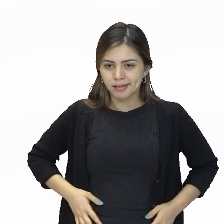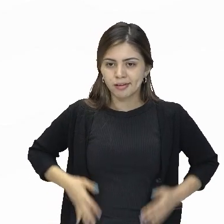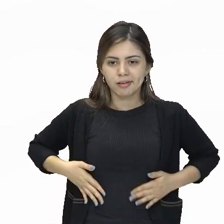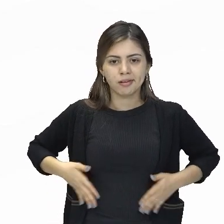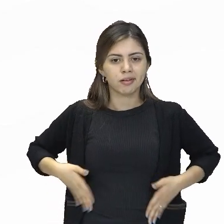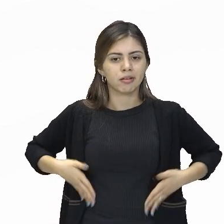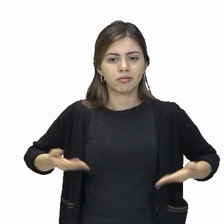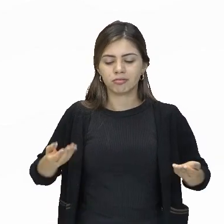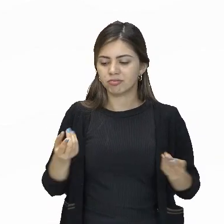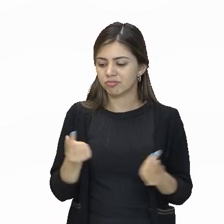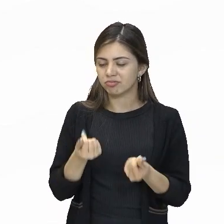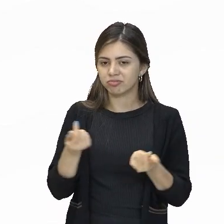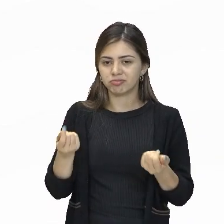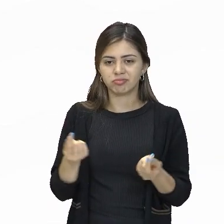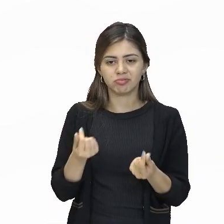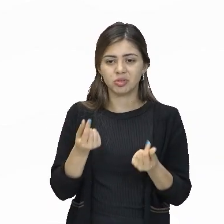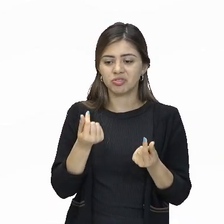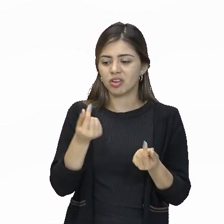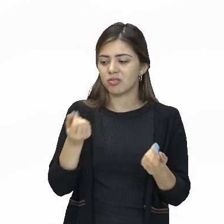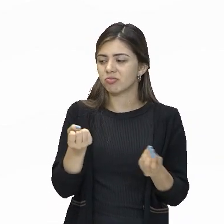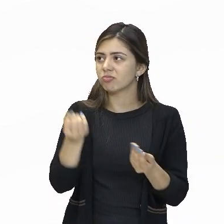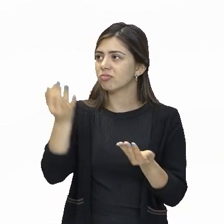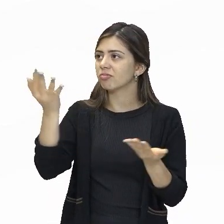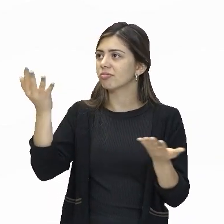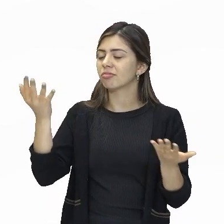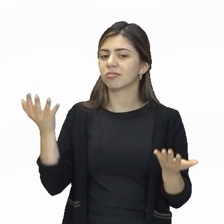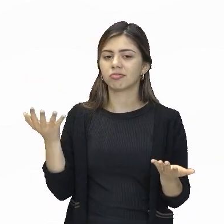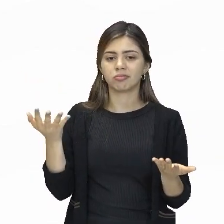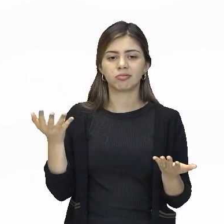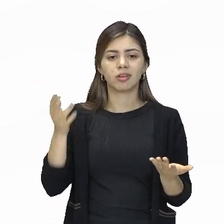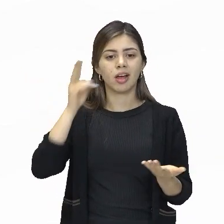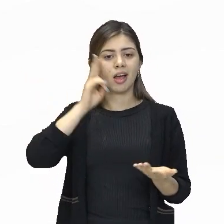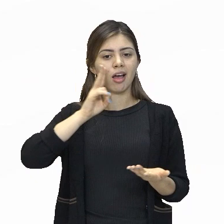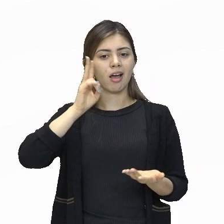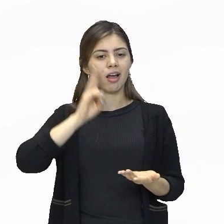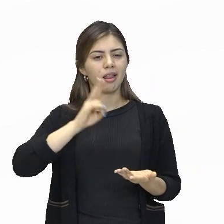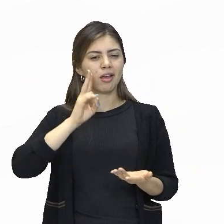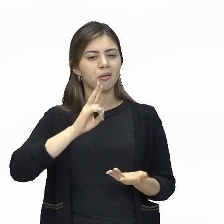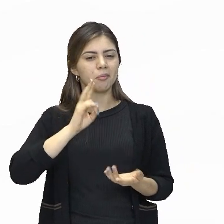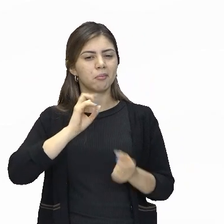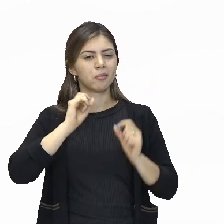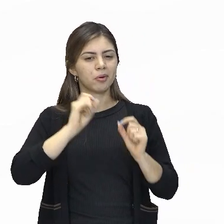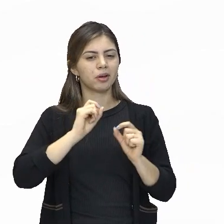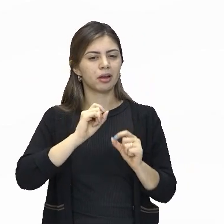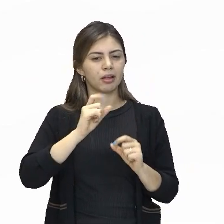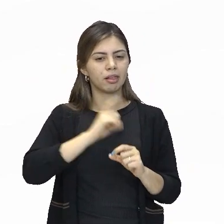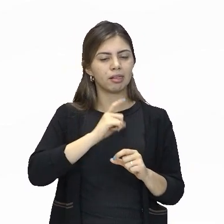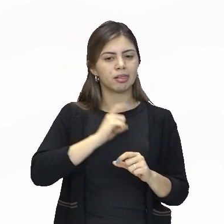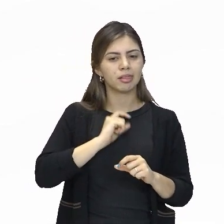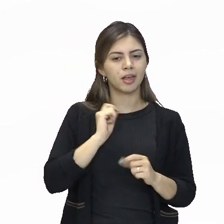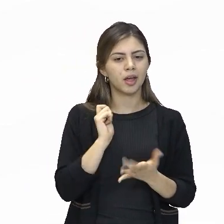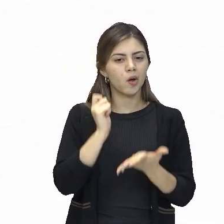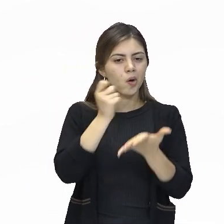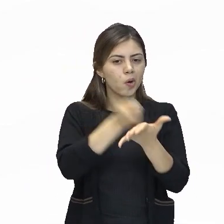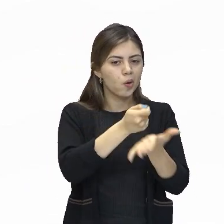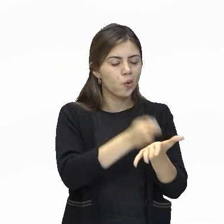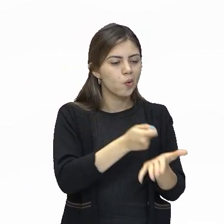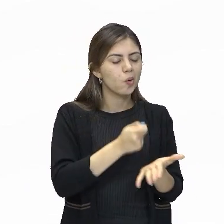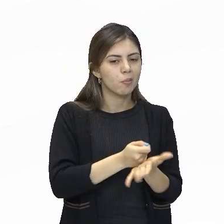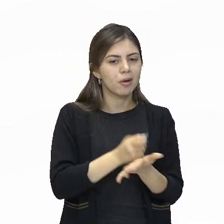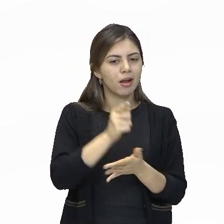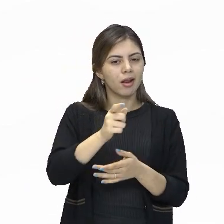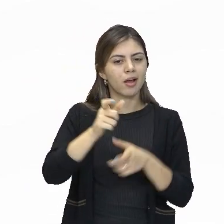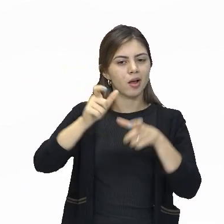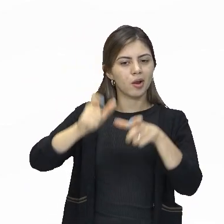vintém azinhavrado. Lembrou-se da rede nova, grande e de listras que comprara em Quixadá